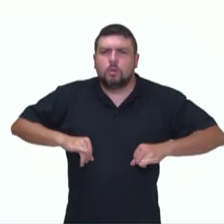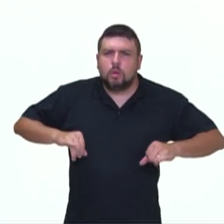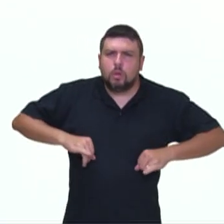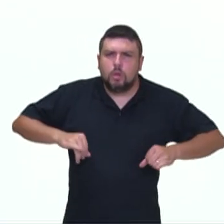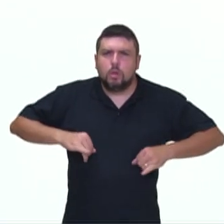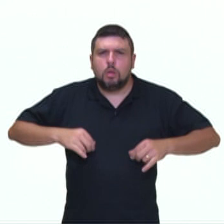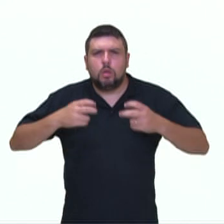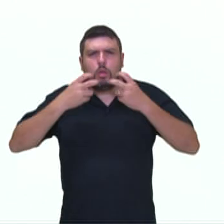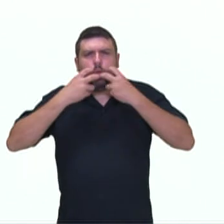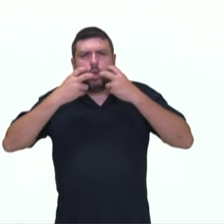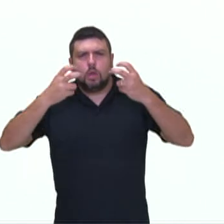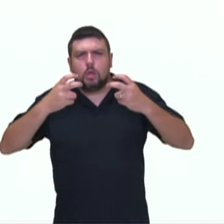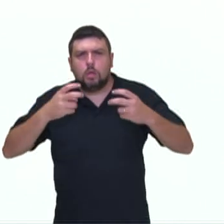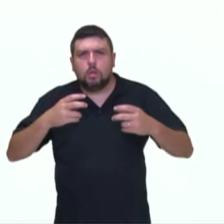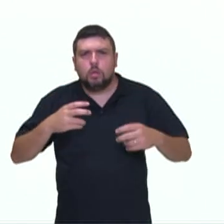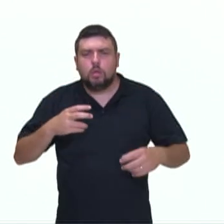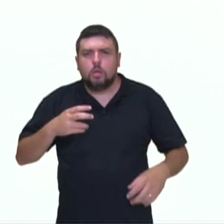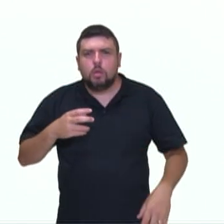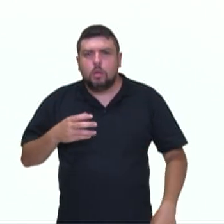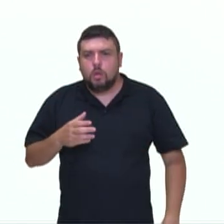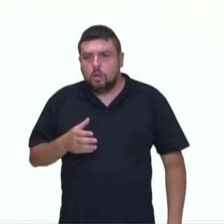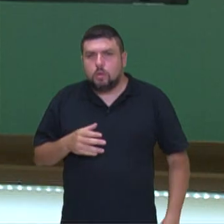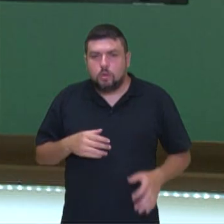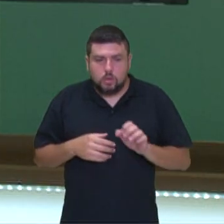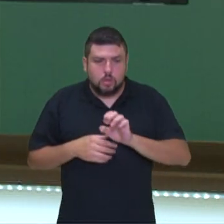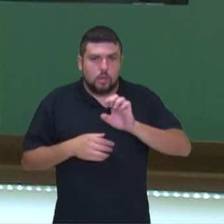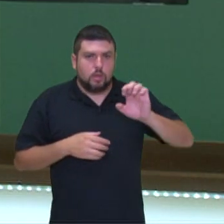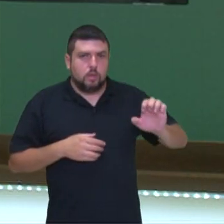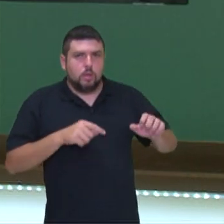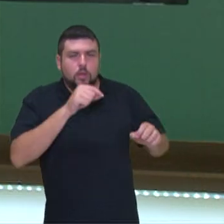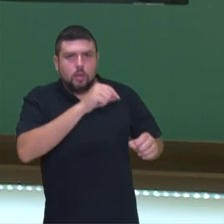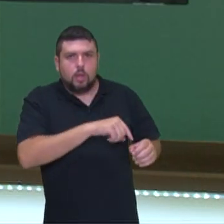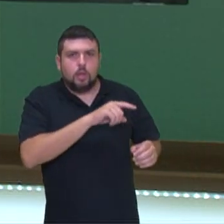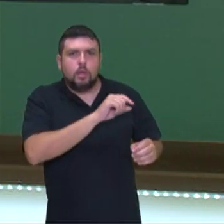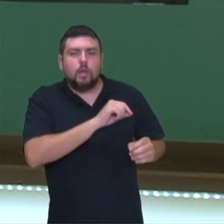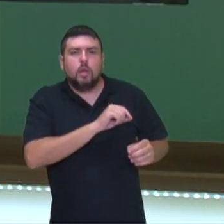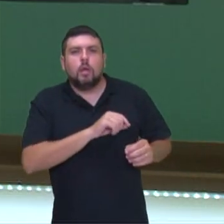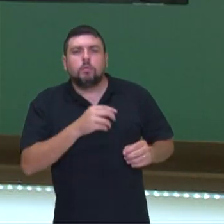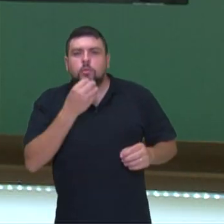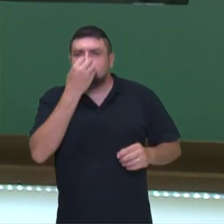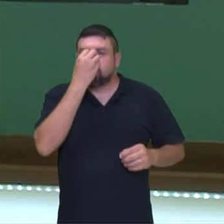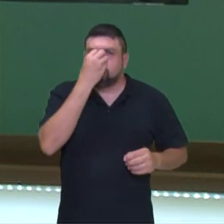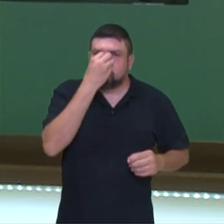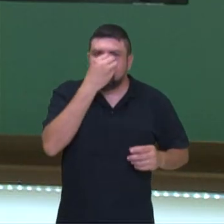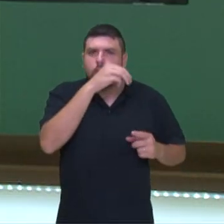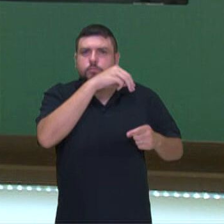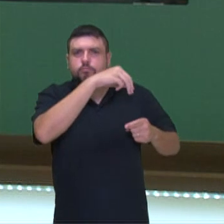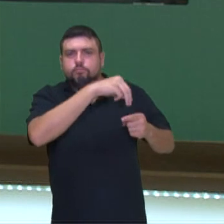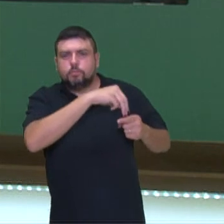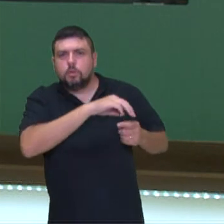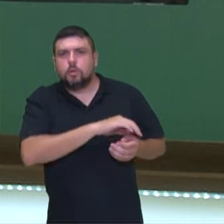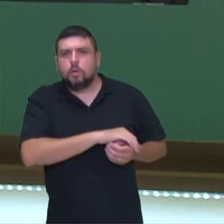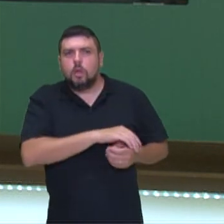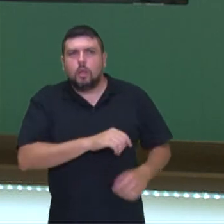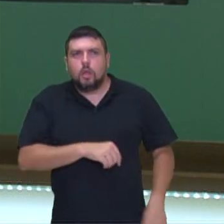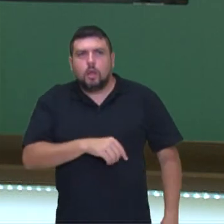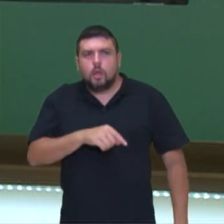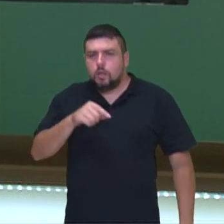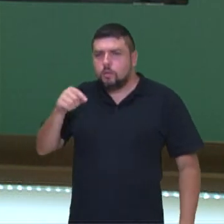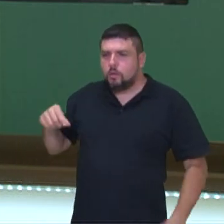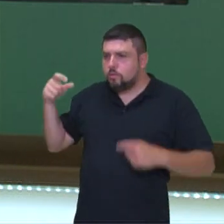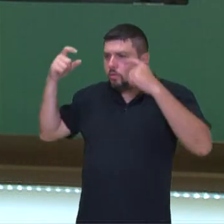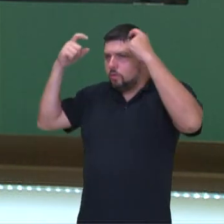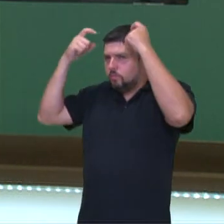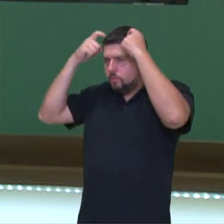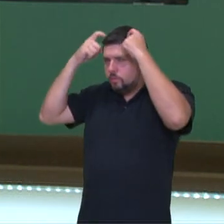lado esquerdo dela, o Ronald McDonald, que representa uma rede de fast food, e do lado direito, o Mickey Mouse, que representa